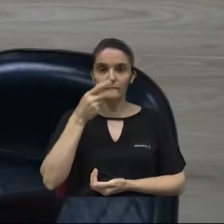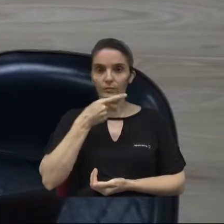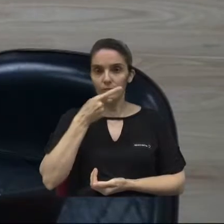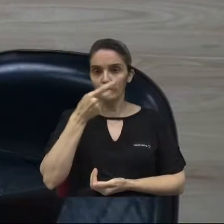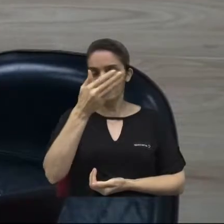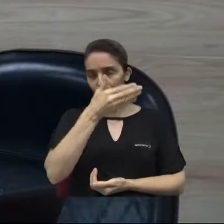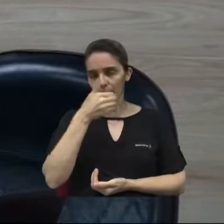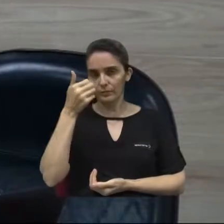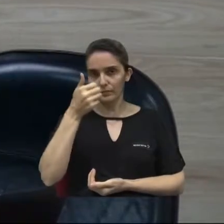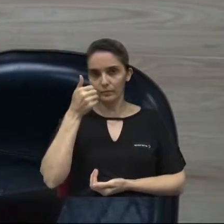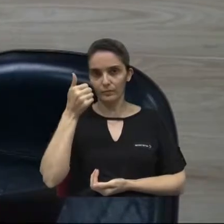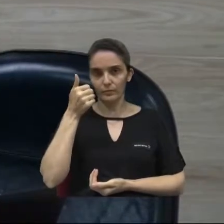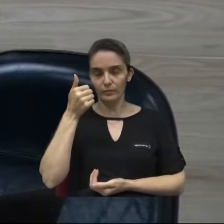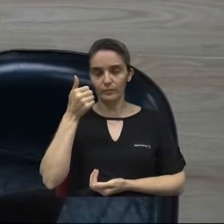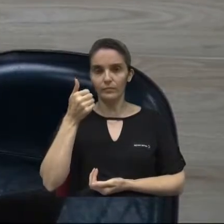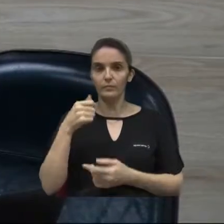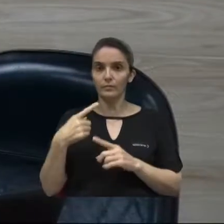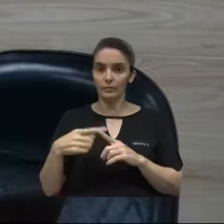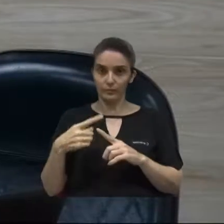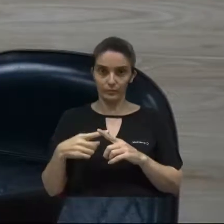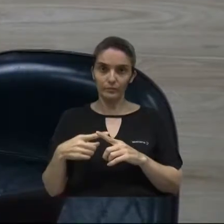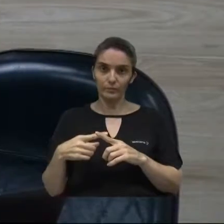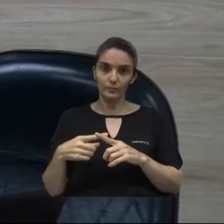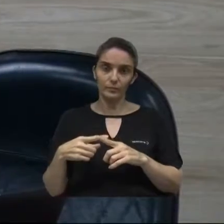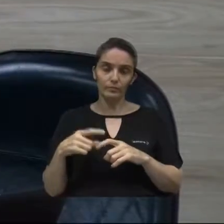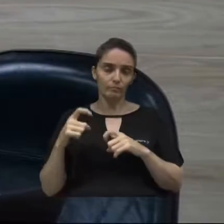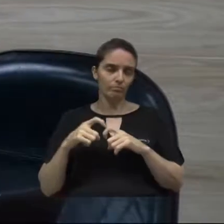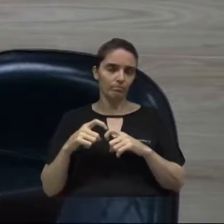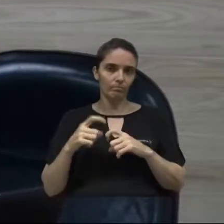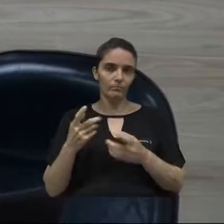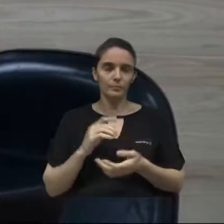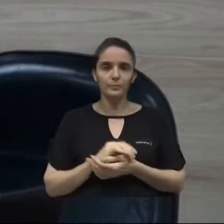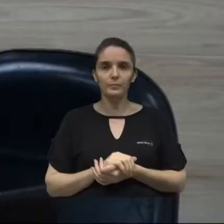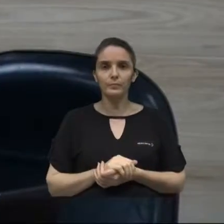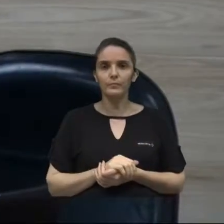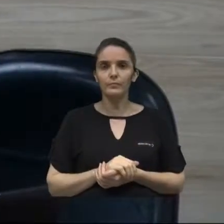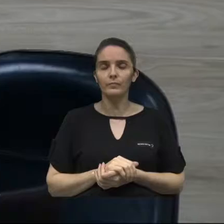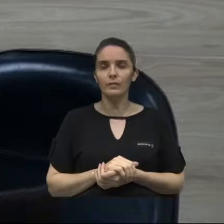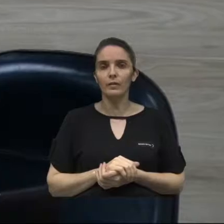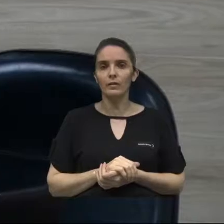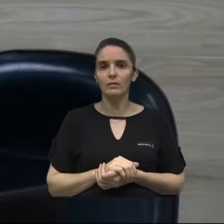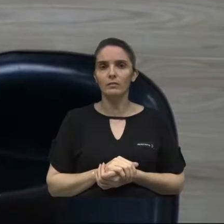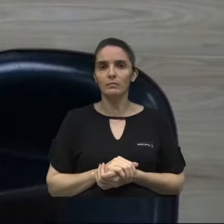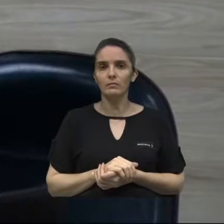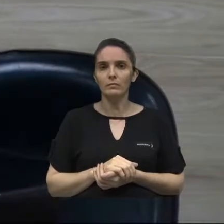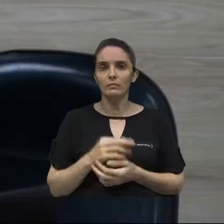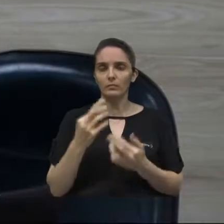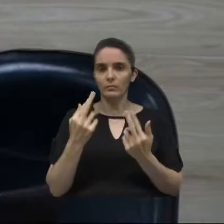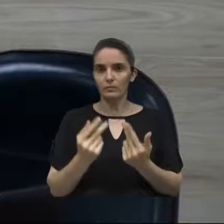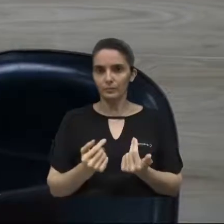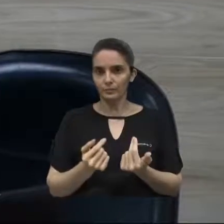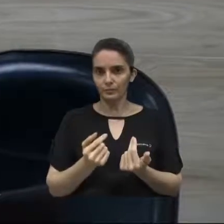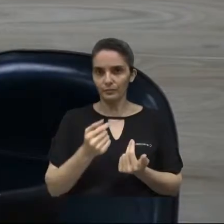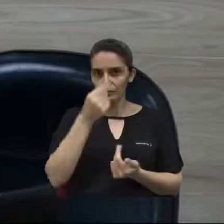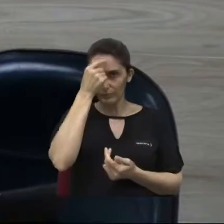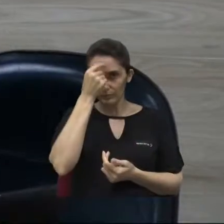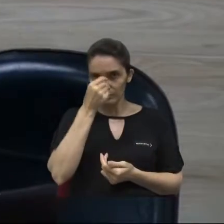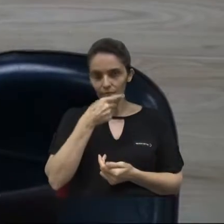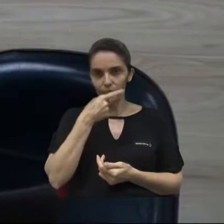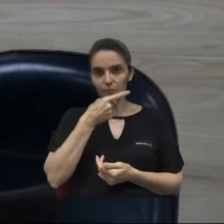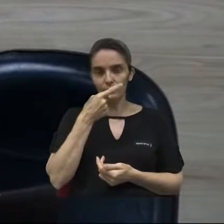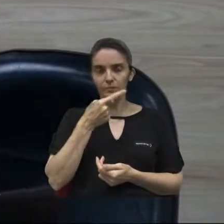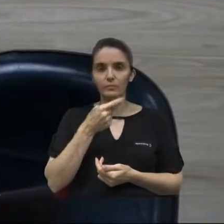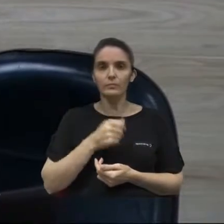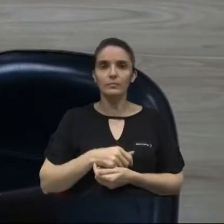muito mais, porque é da área. A colocação do vereador Rafael,